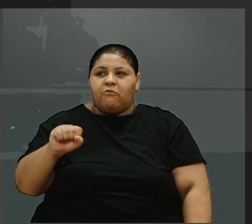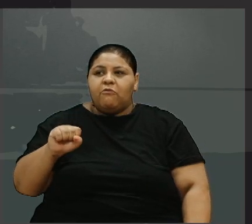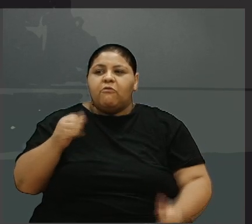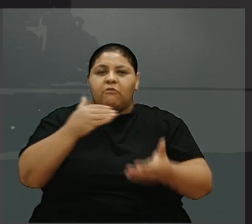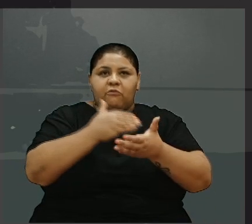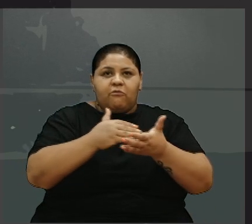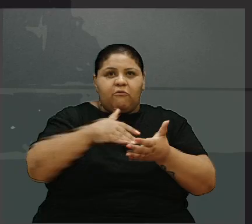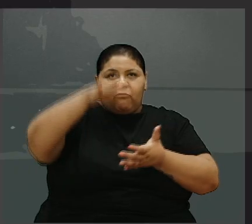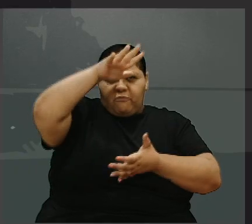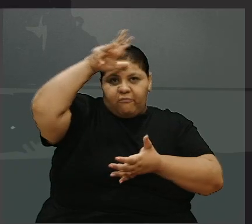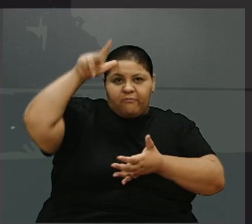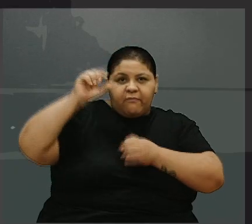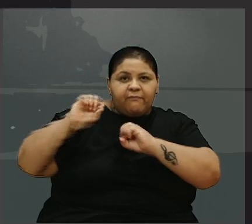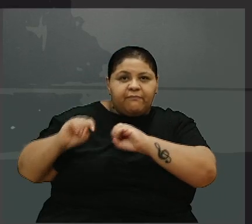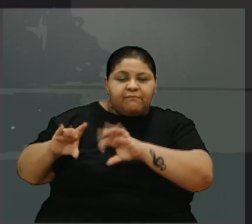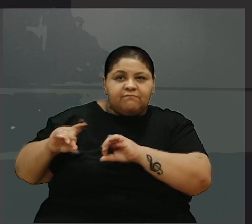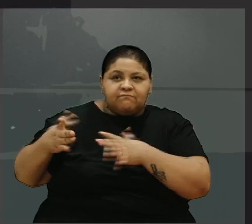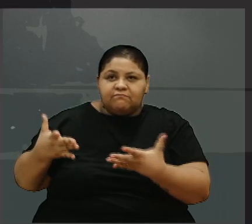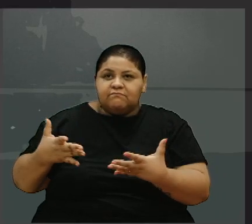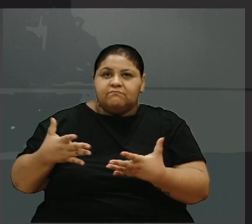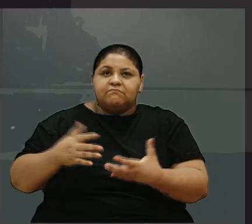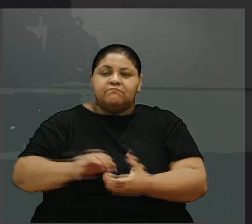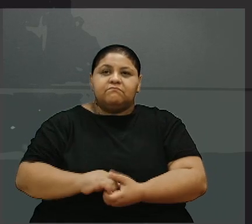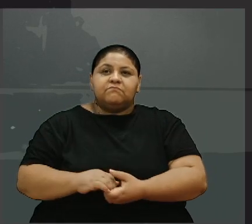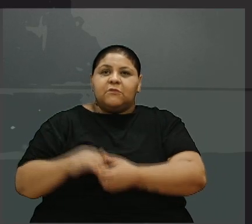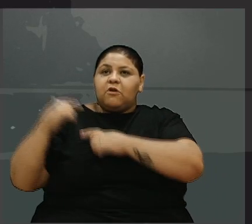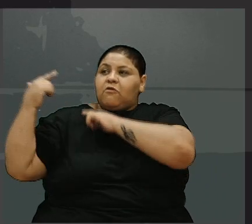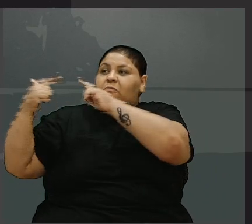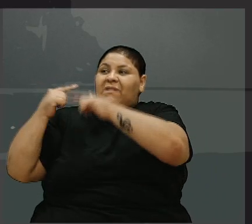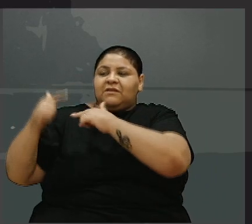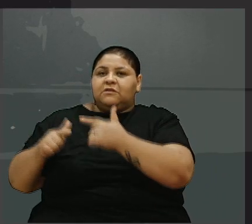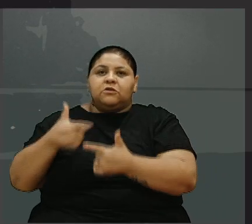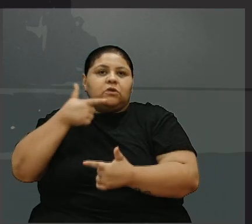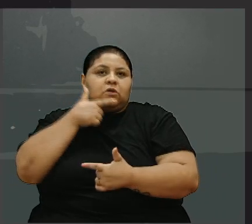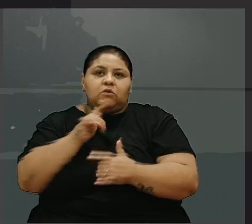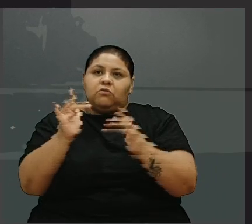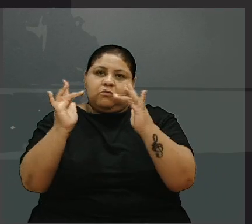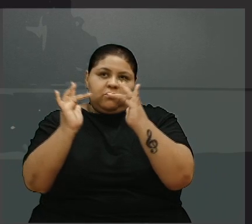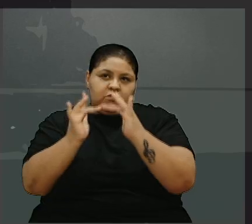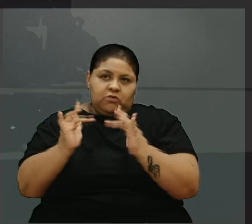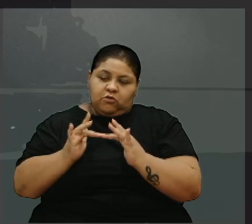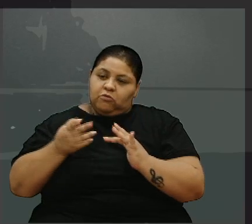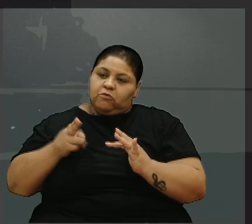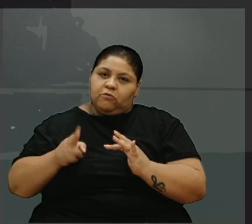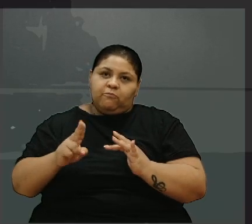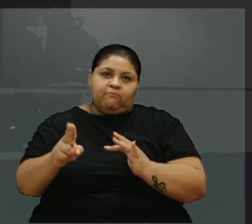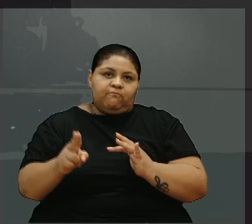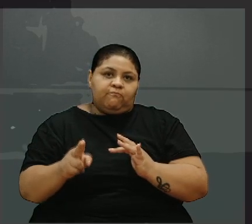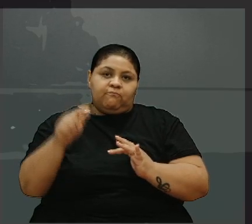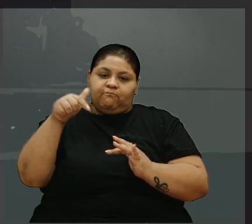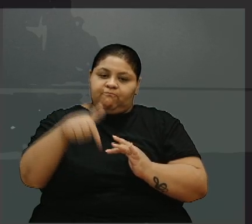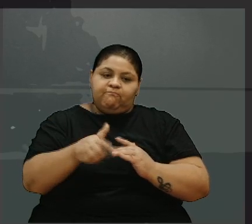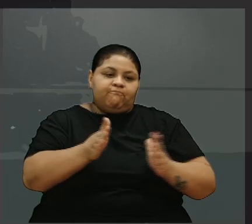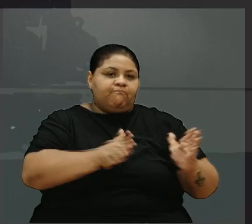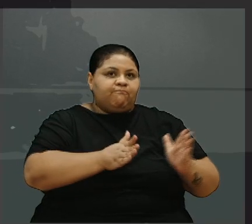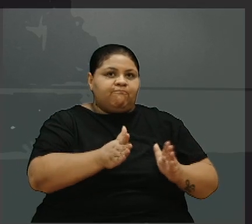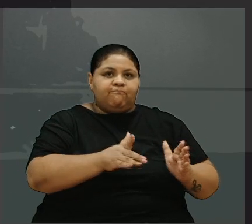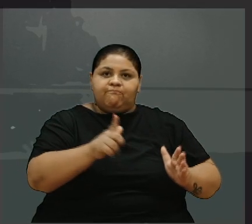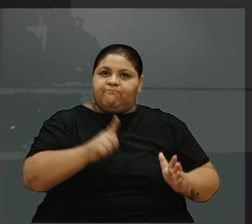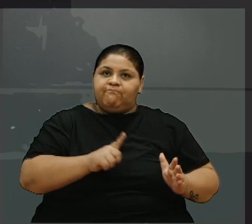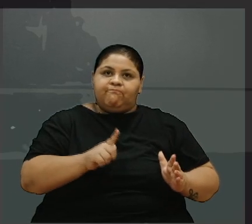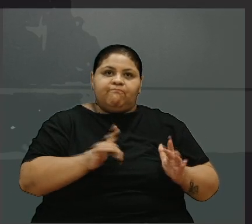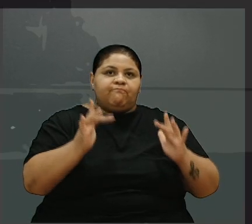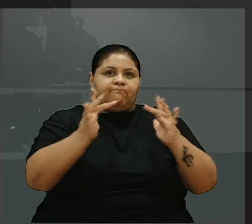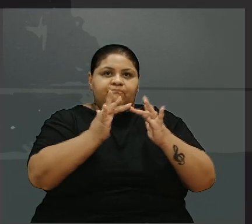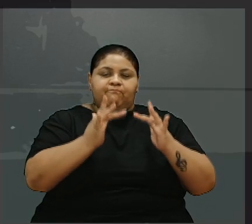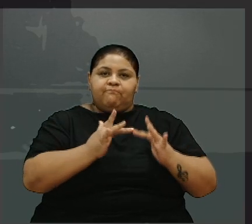secretária municipal de educação. É uma tradição a gente conseguir o contato e seguir falando. Nessa legislatura, a gente não tem o contato